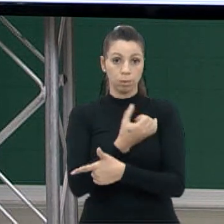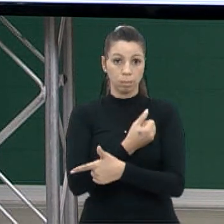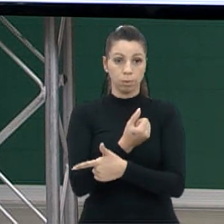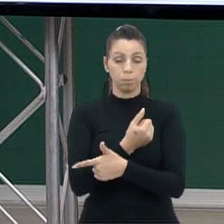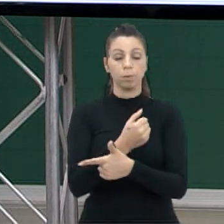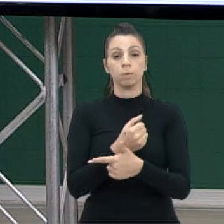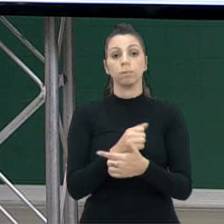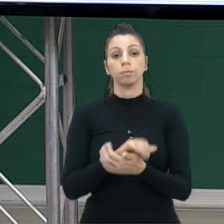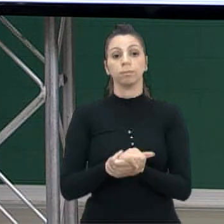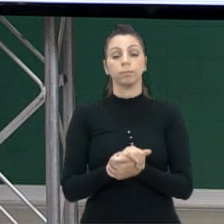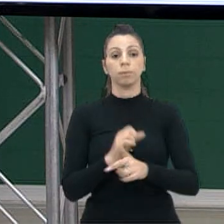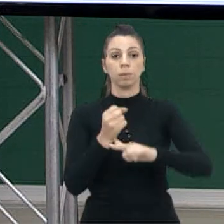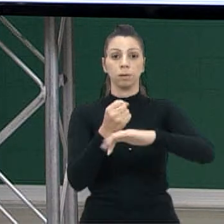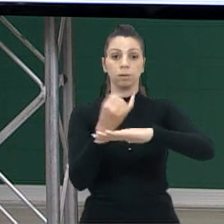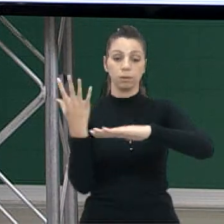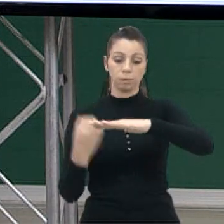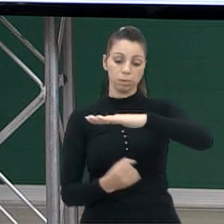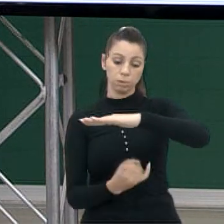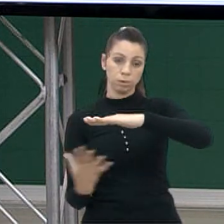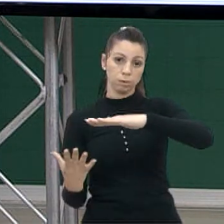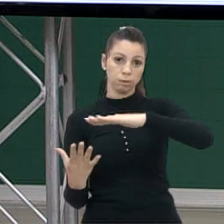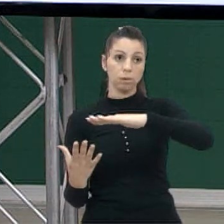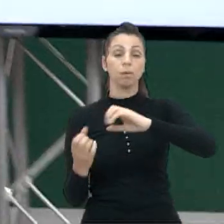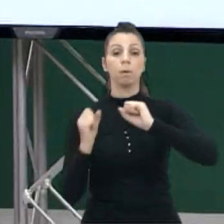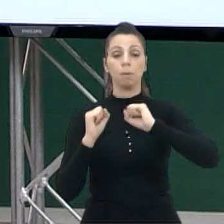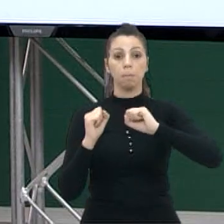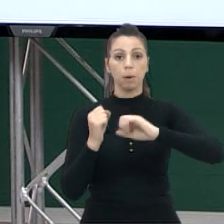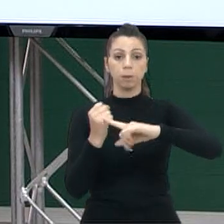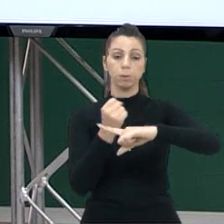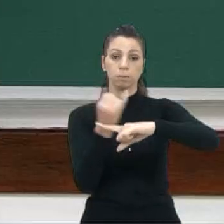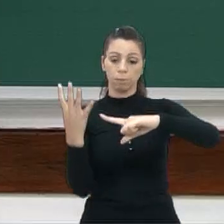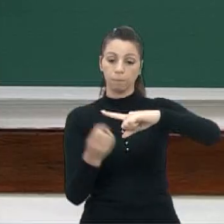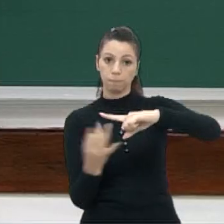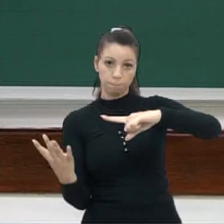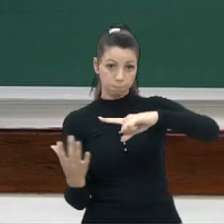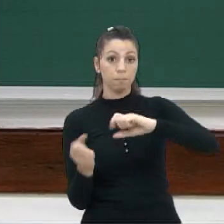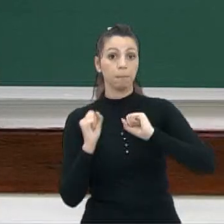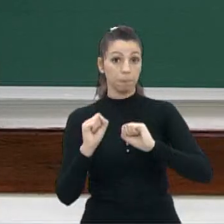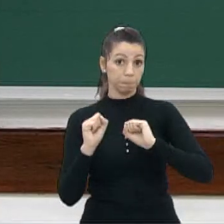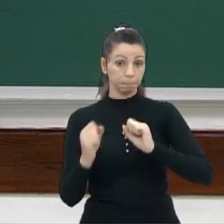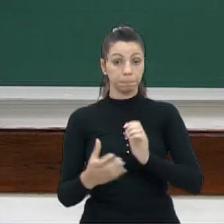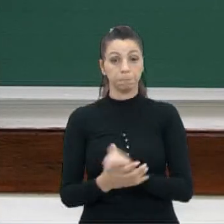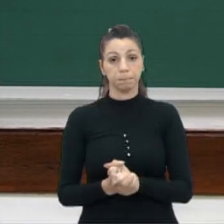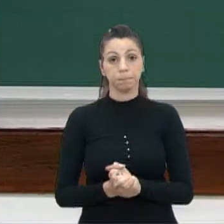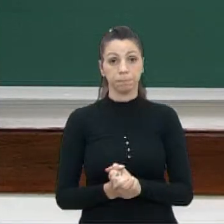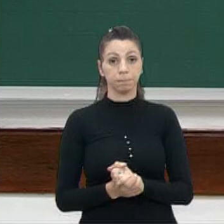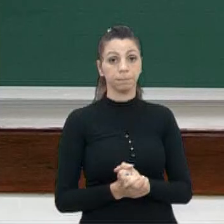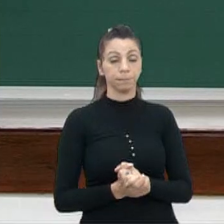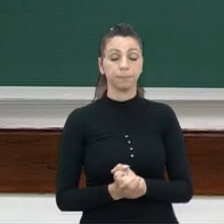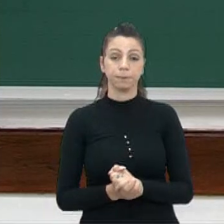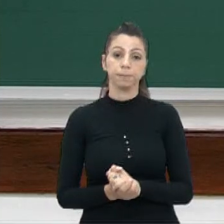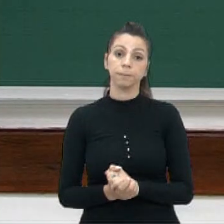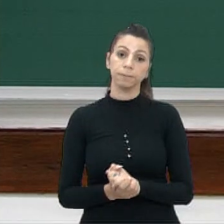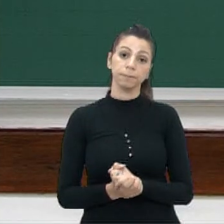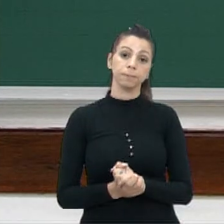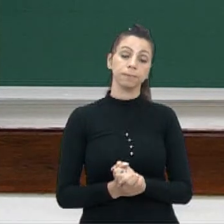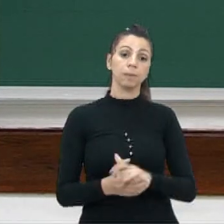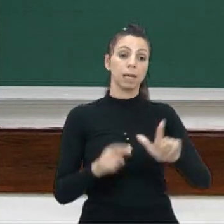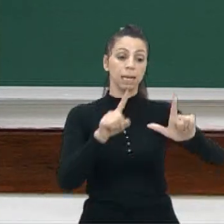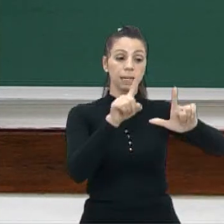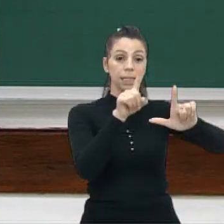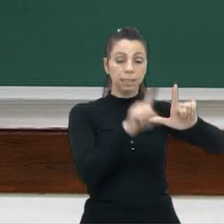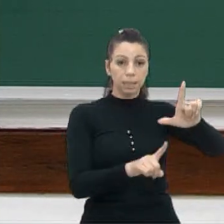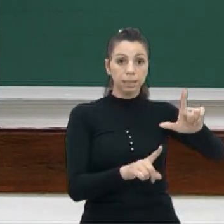Divide os coeficientes. Se essa divisão não for exata, você pode deixar como uma fração, certo? Se as letras forem iguais,